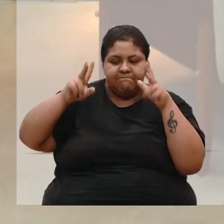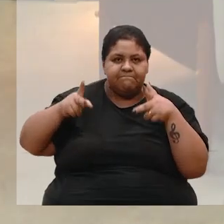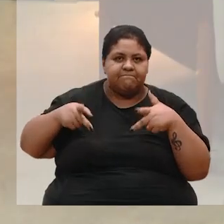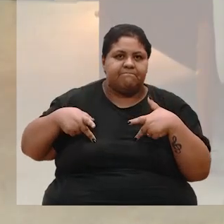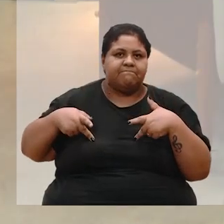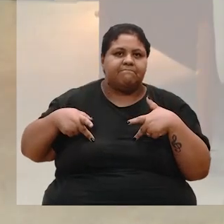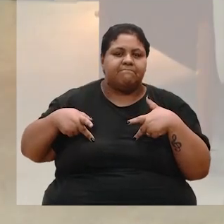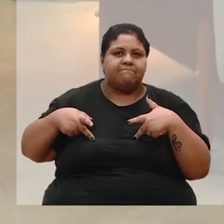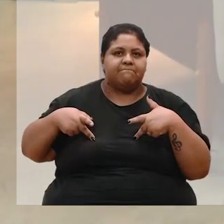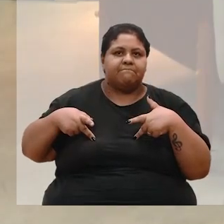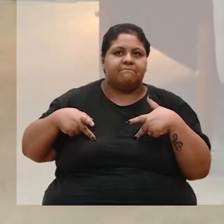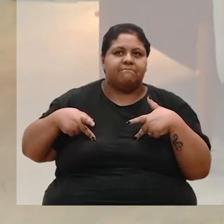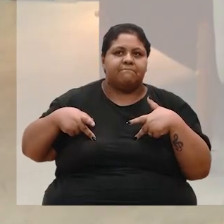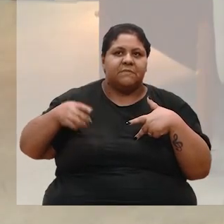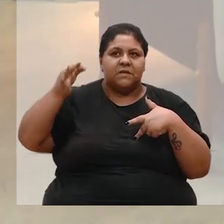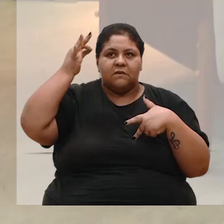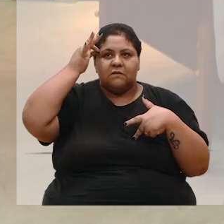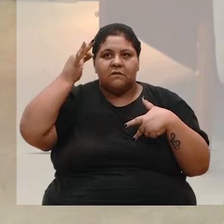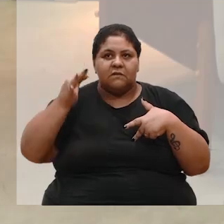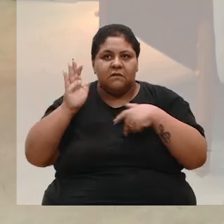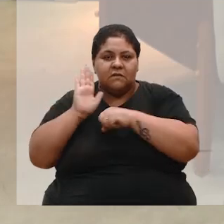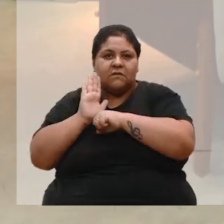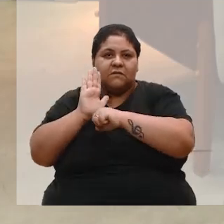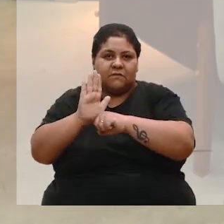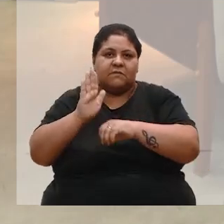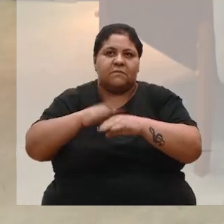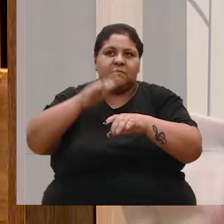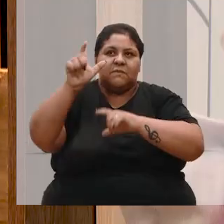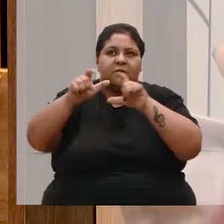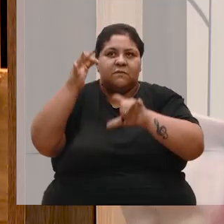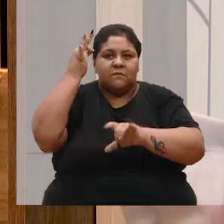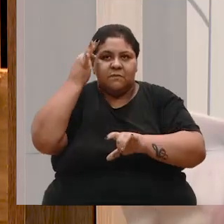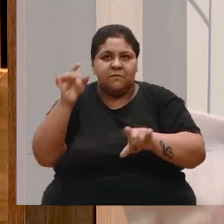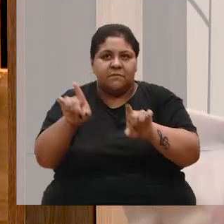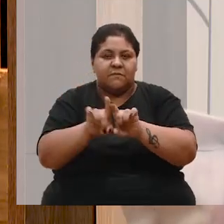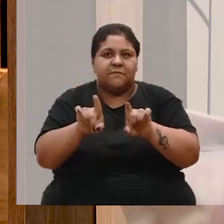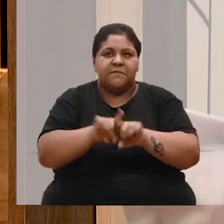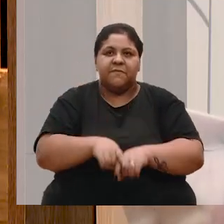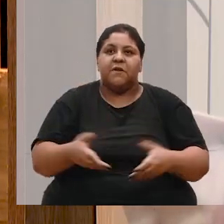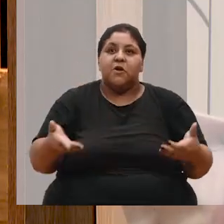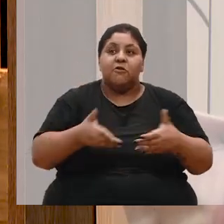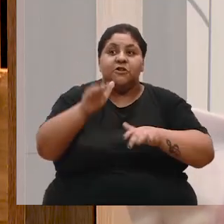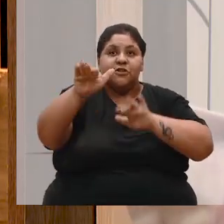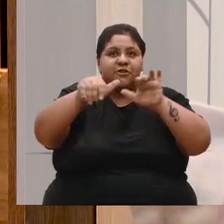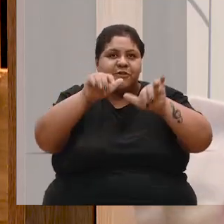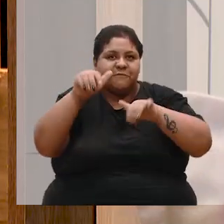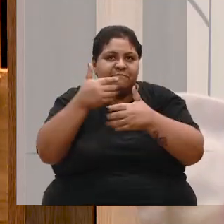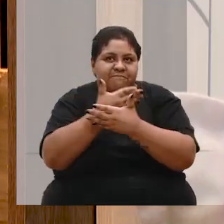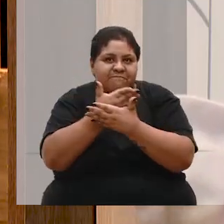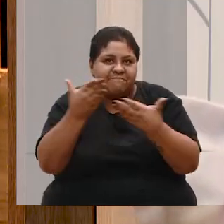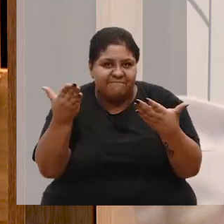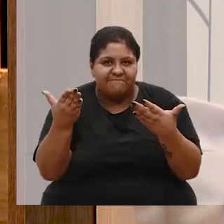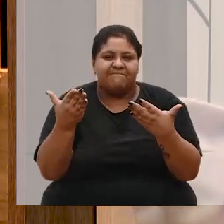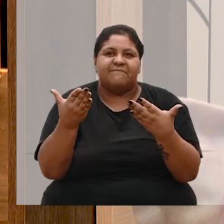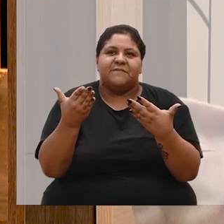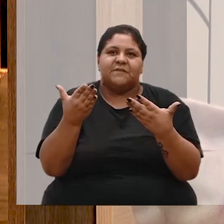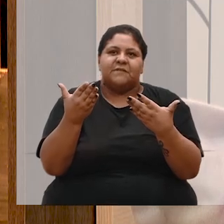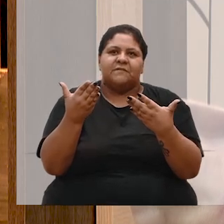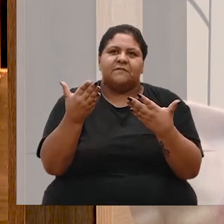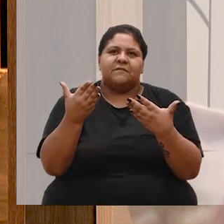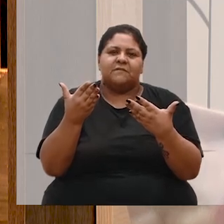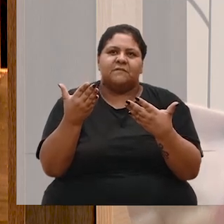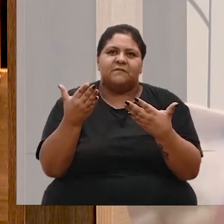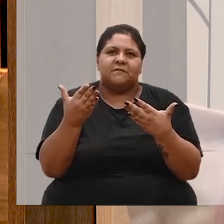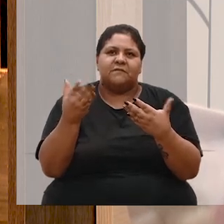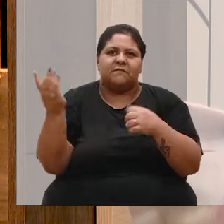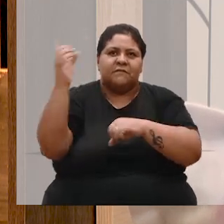é isso, né? Uhum. Entender e contribuir para que mais pessoas entendam. Eu quero fazer um convite para você e para todo mundo que está nos assistindo, que